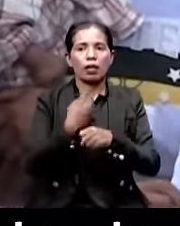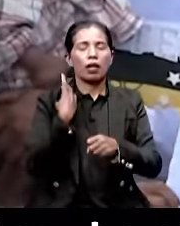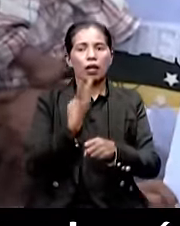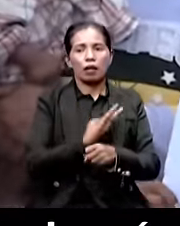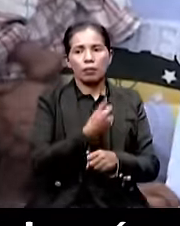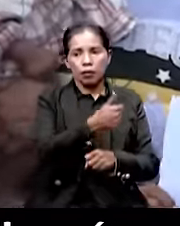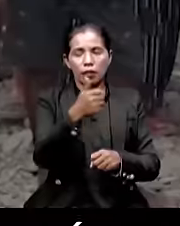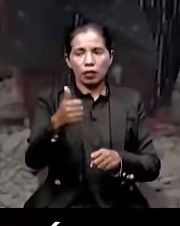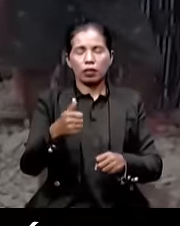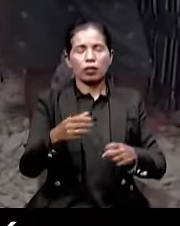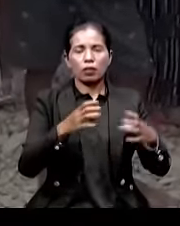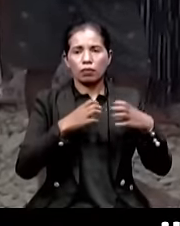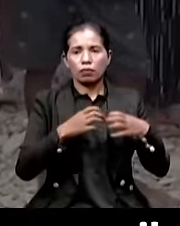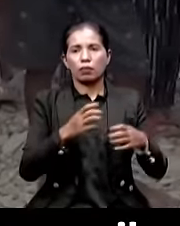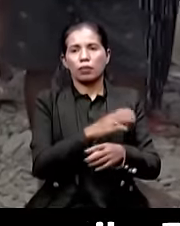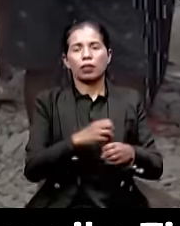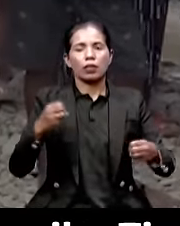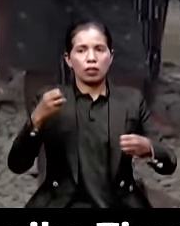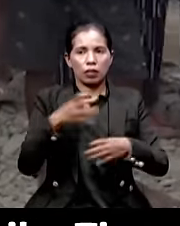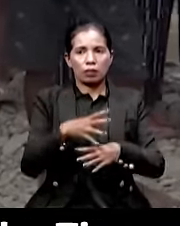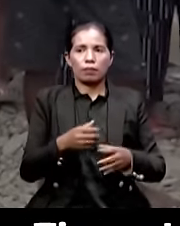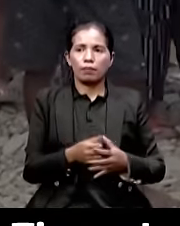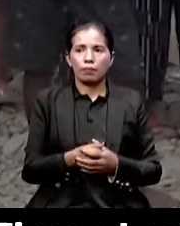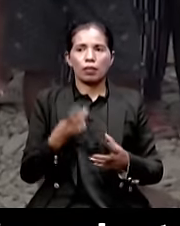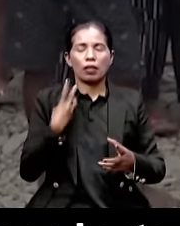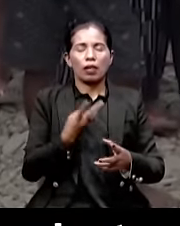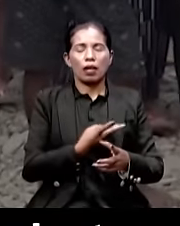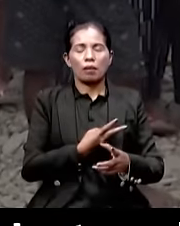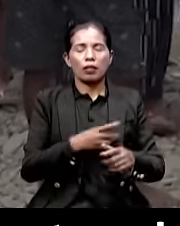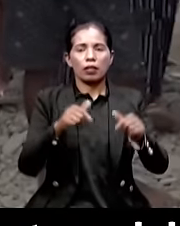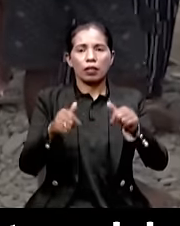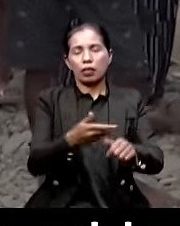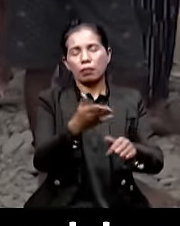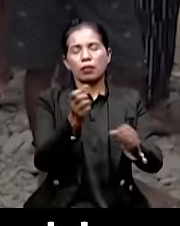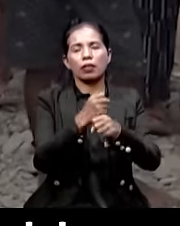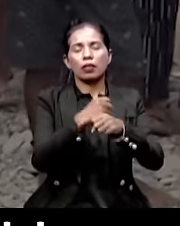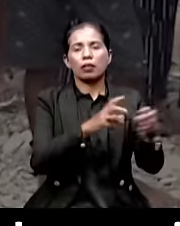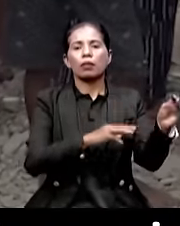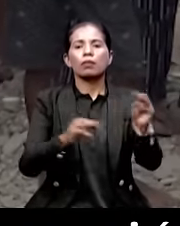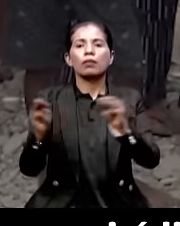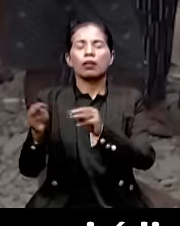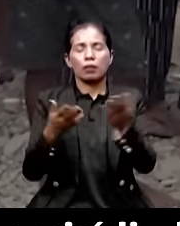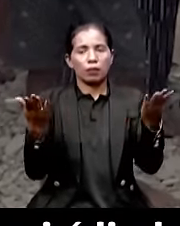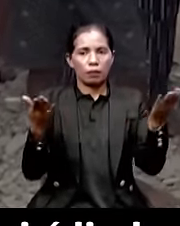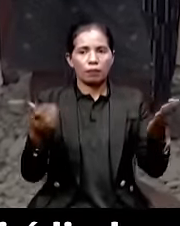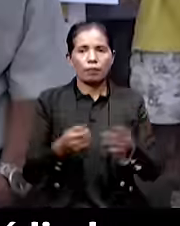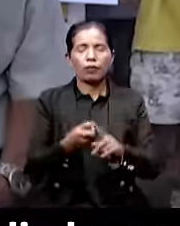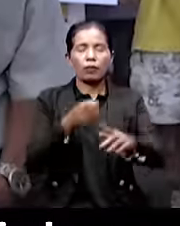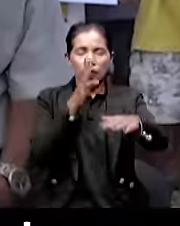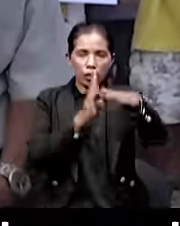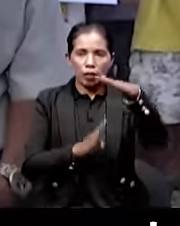ida fuan tarido entaung ami ne imi atu halo ba ne belos husu